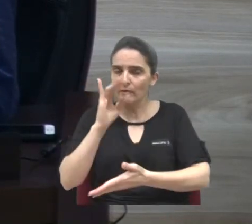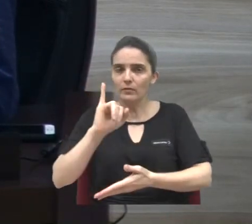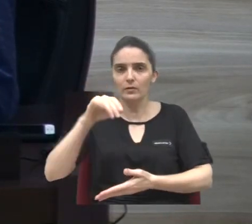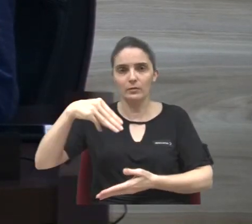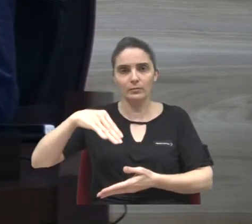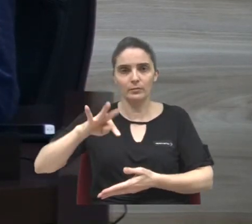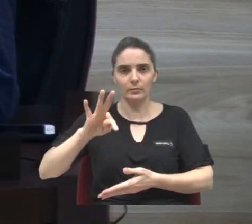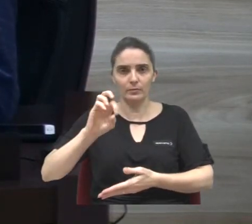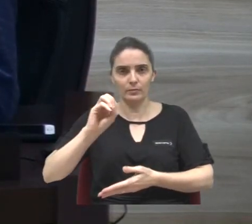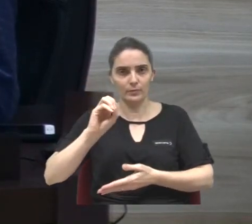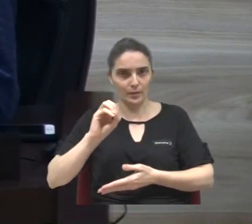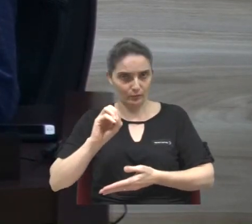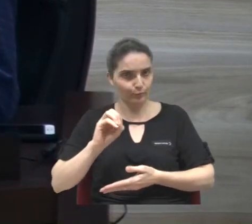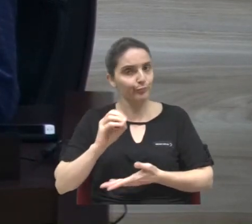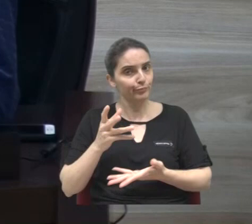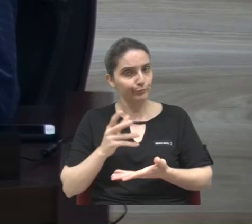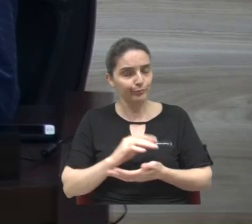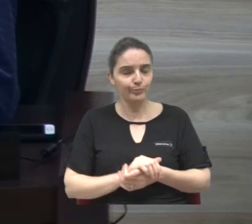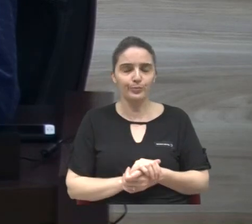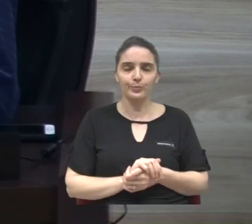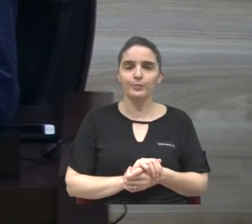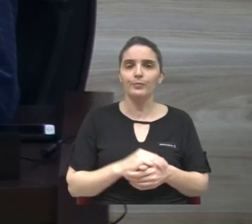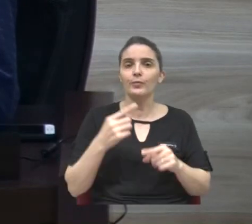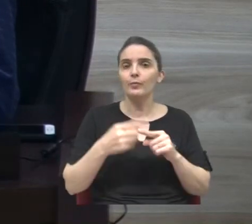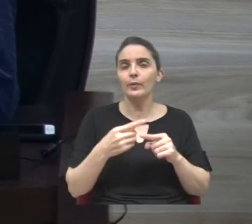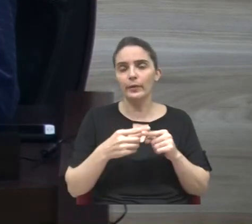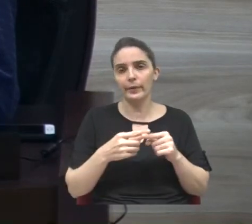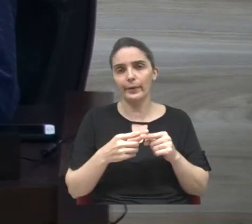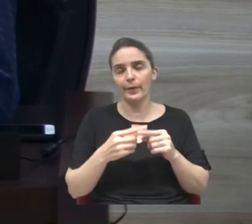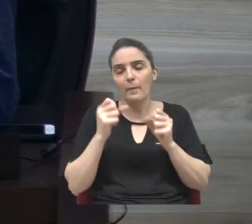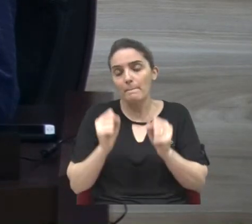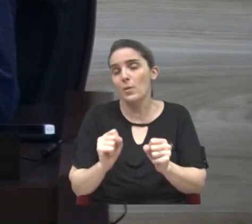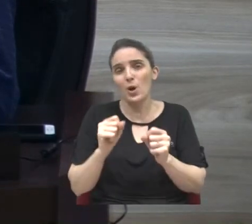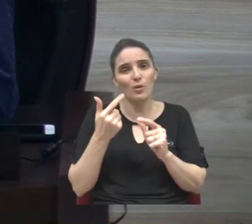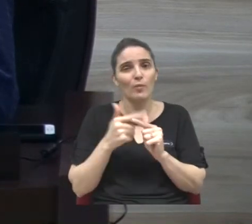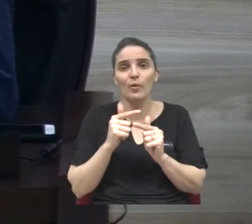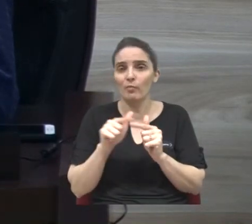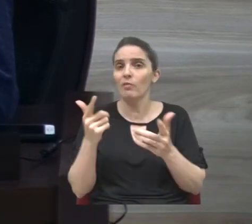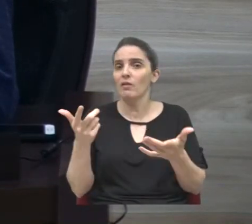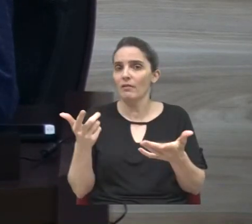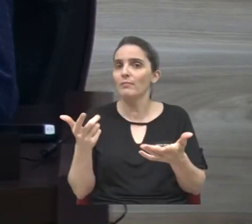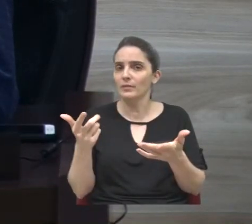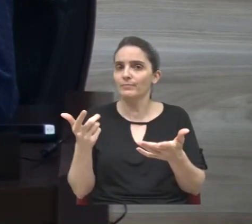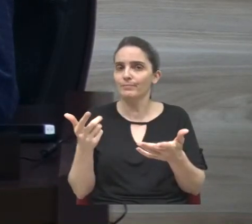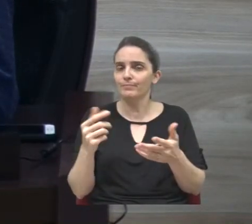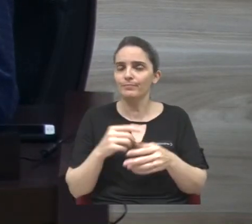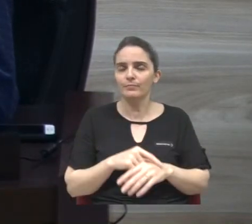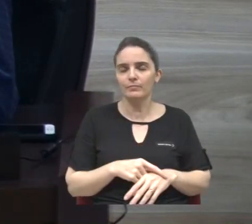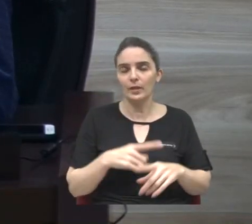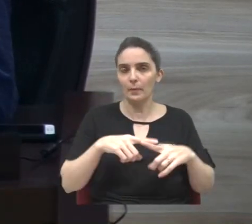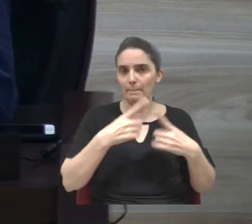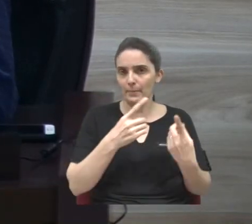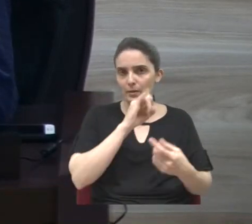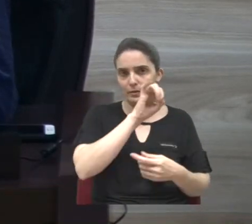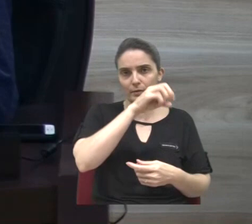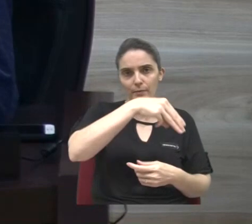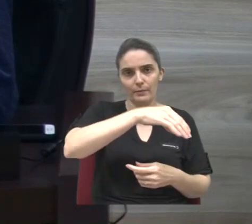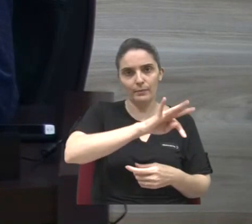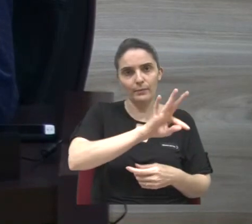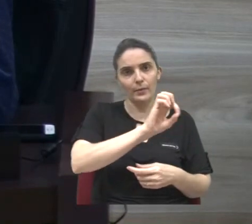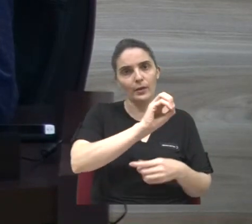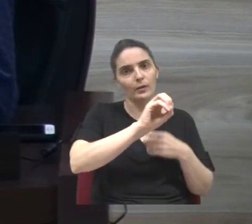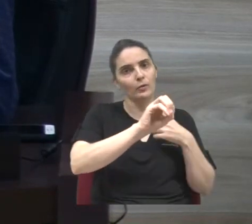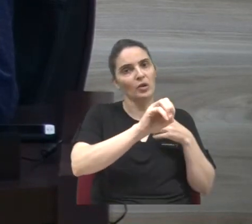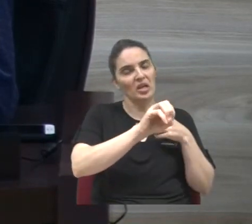de interferência no funcionamento do medidor. Embora o próprio Inmetro tenha informado que não cabe ao Instituto aprovar